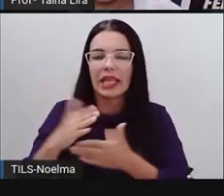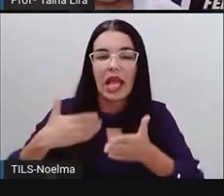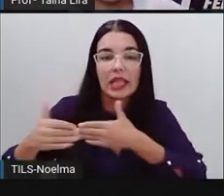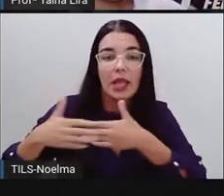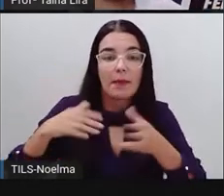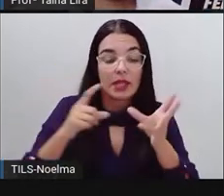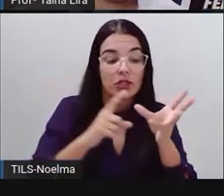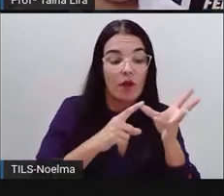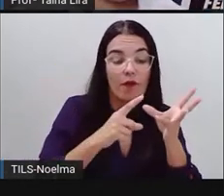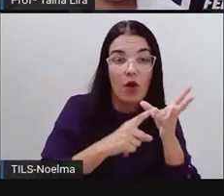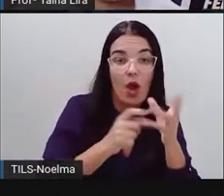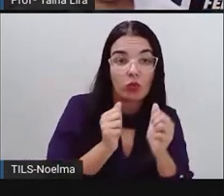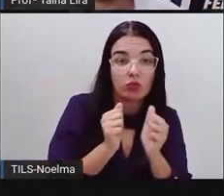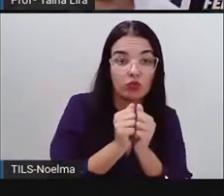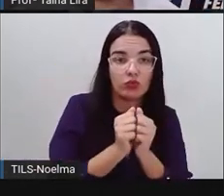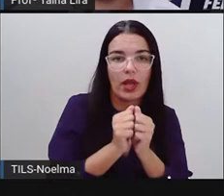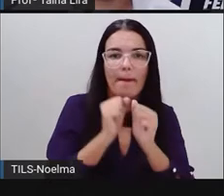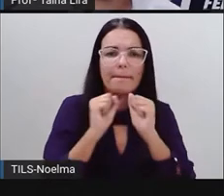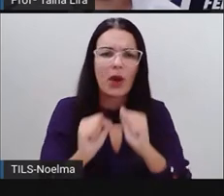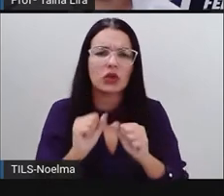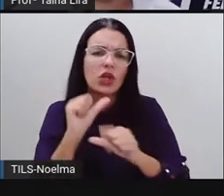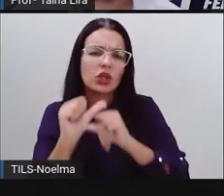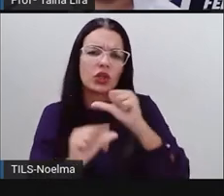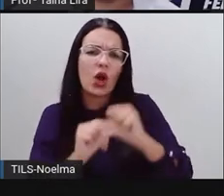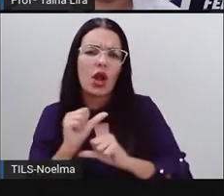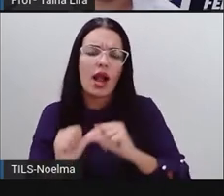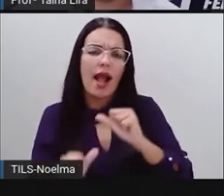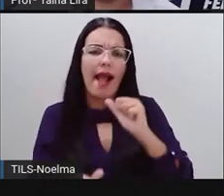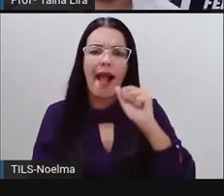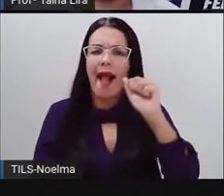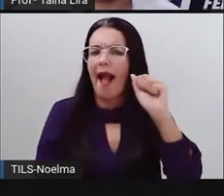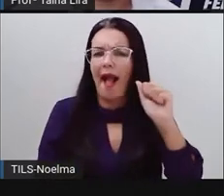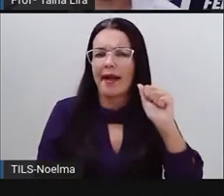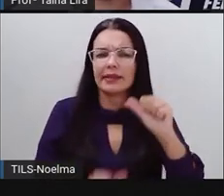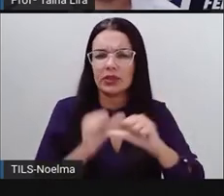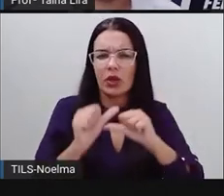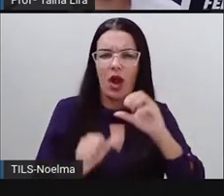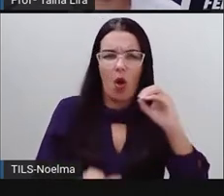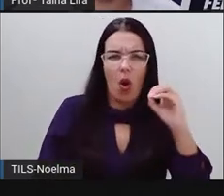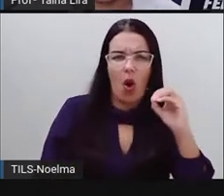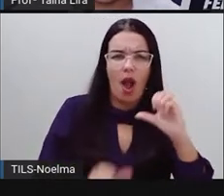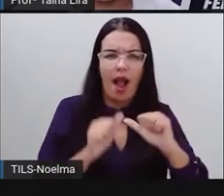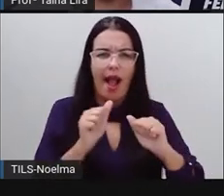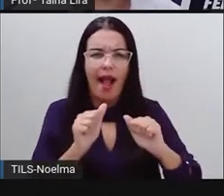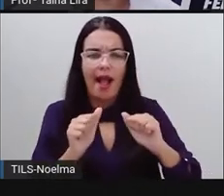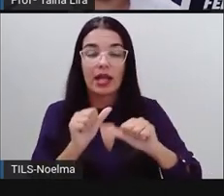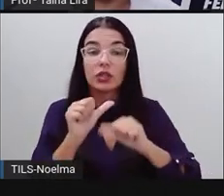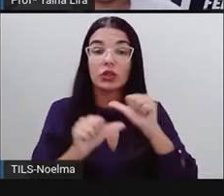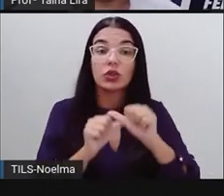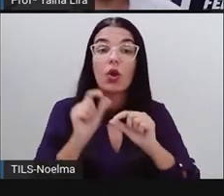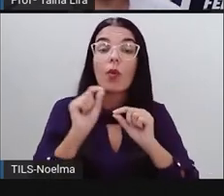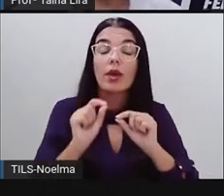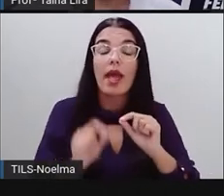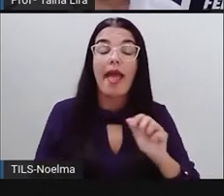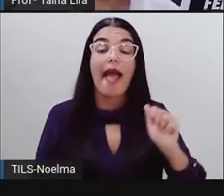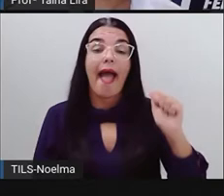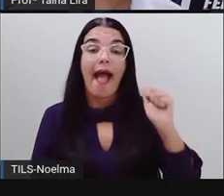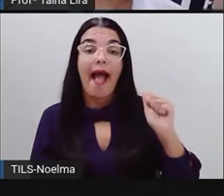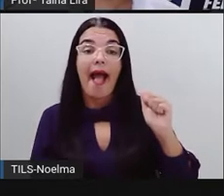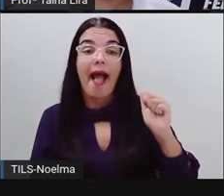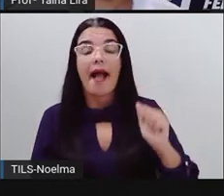tiver com ele eu poderia trocar aqui essa vogal ó pela vogal a escrever mala